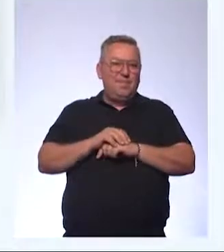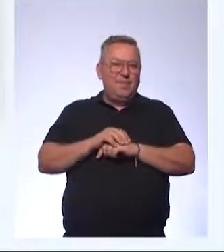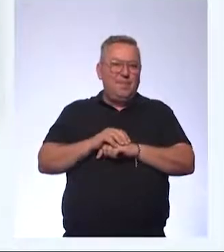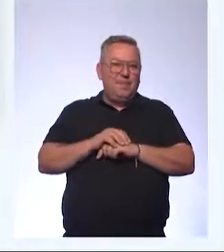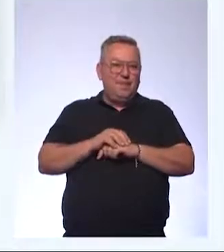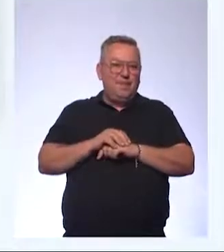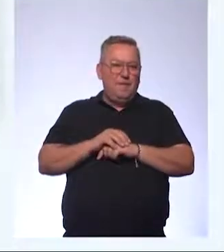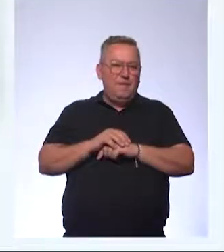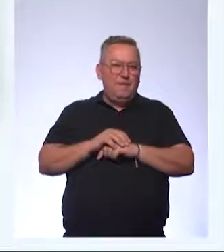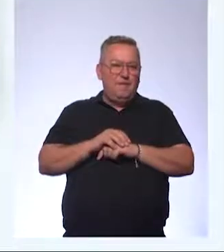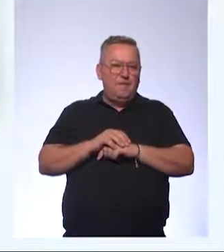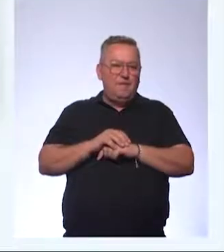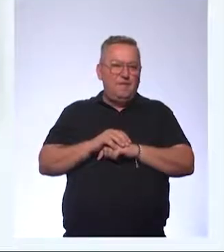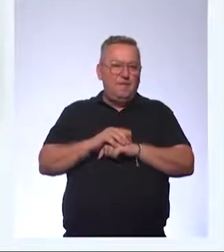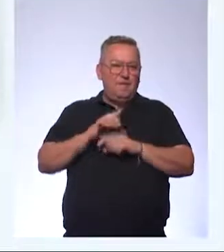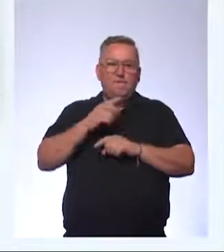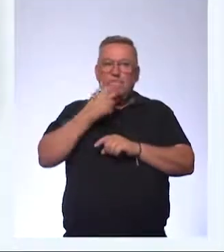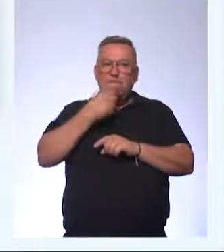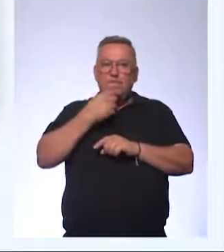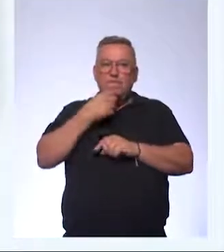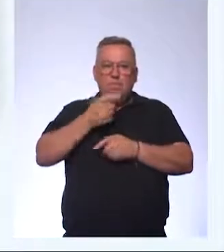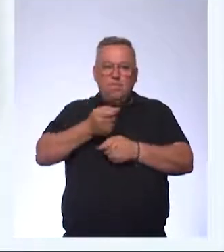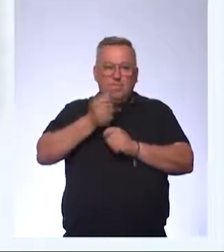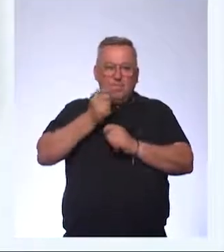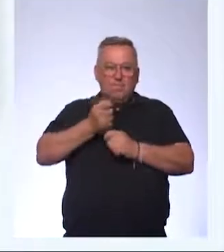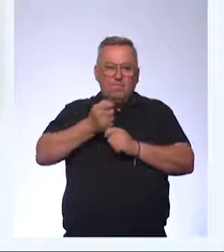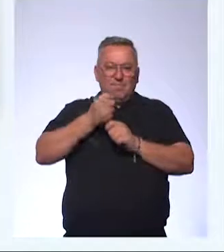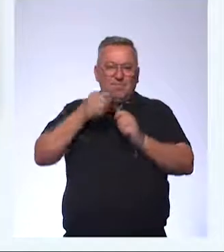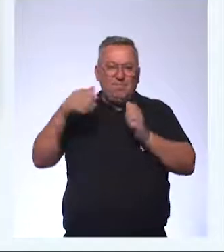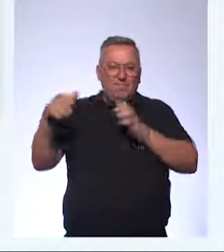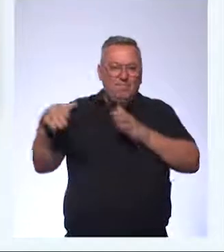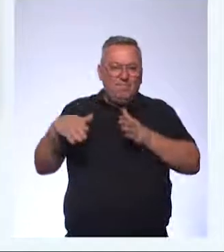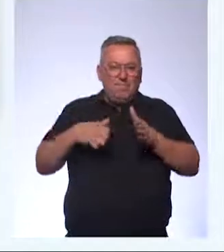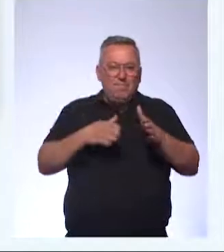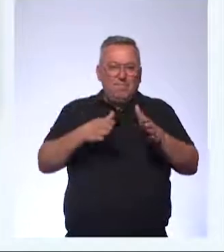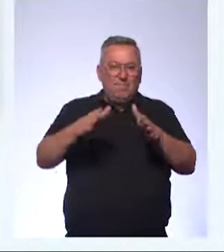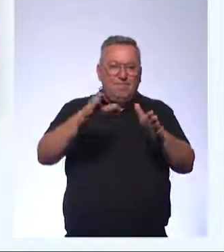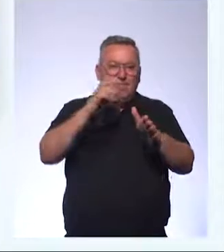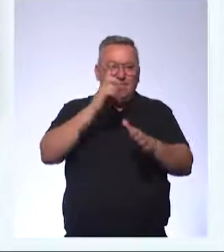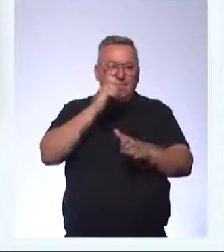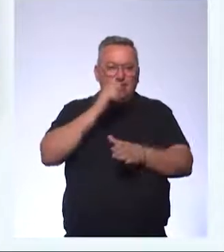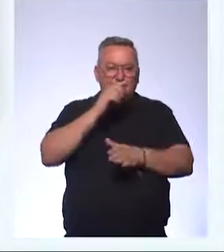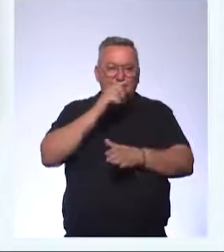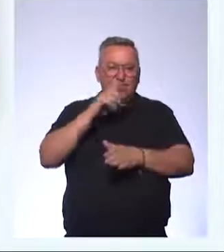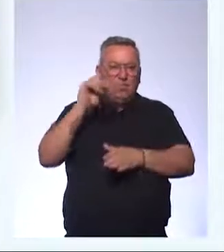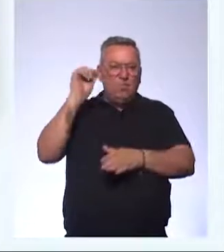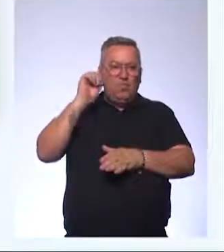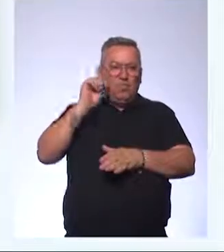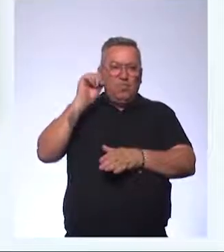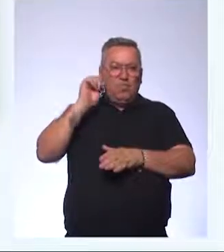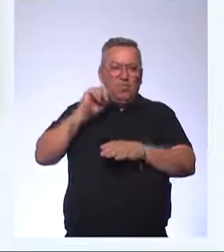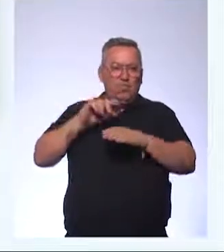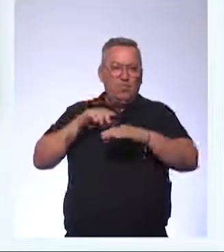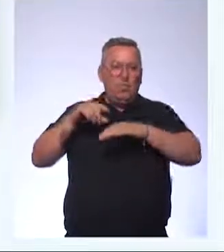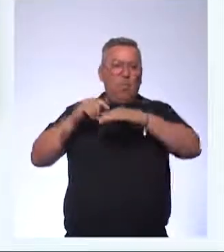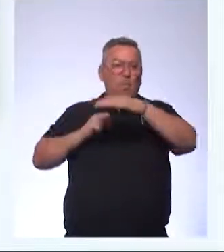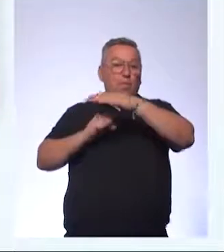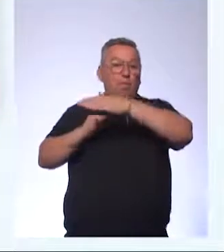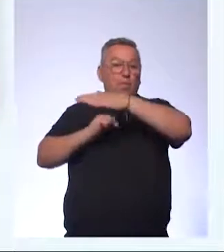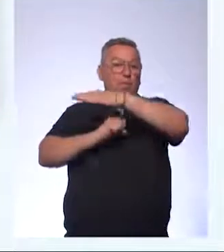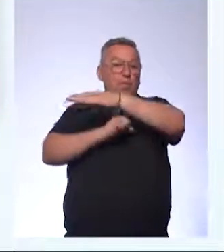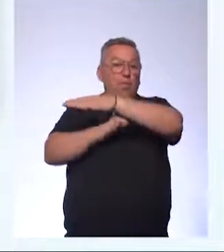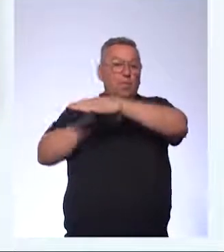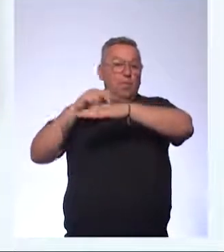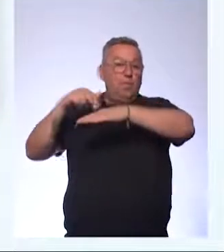Aqui tem um homenzinho pescando no rio. Lá tem a mulher passando pela ponte.